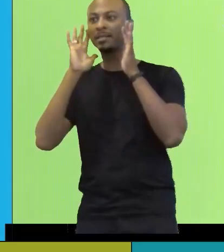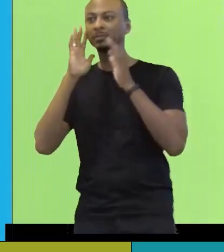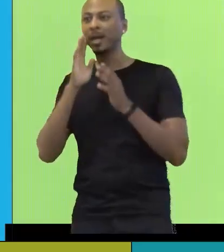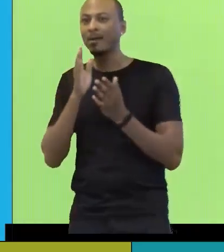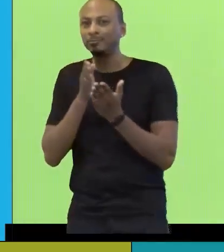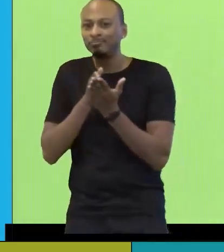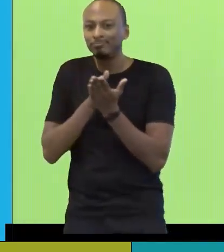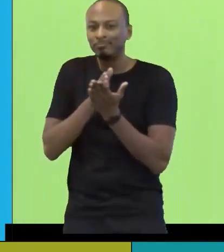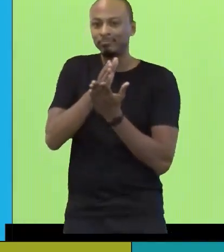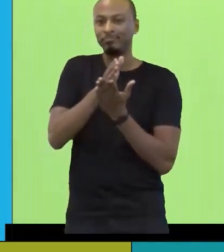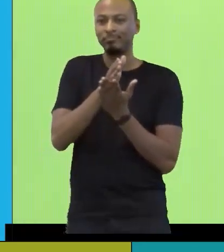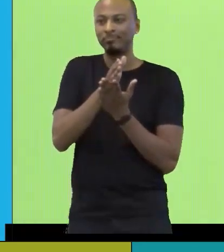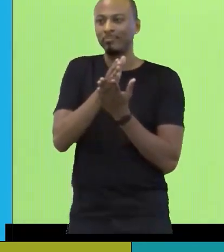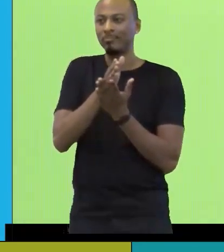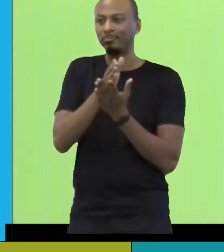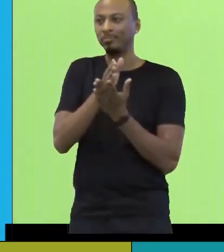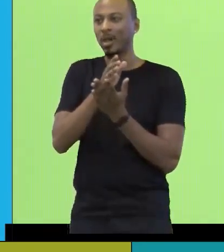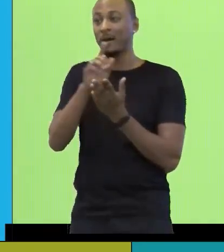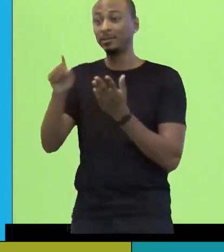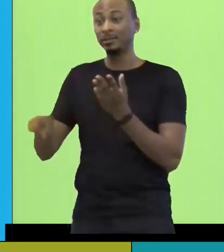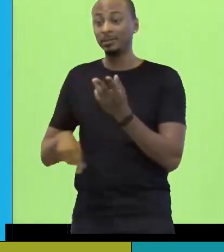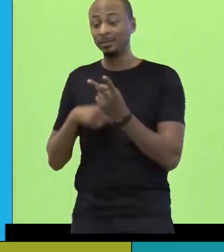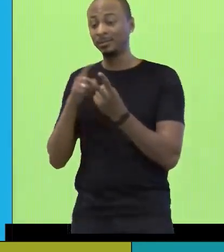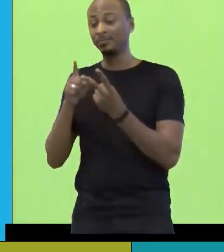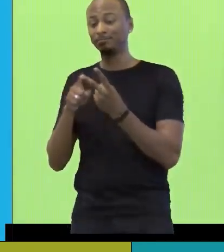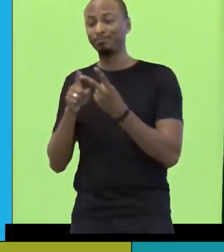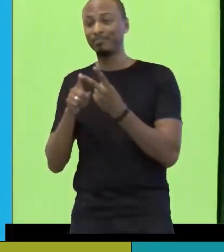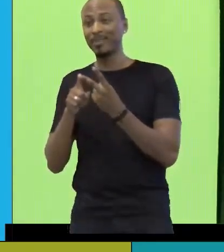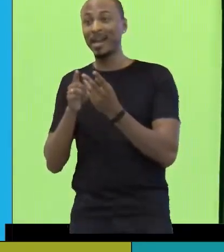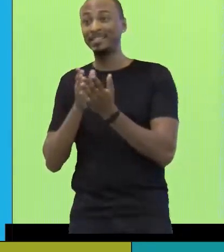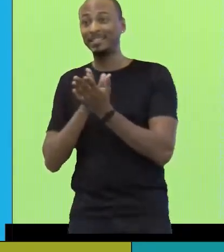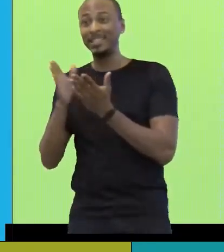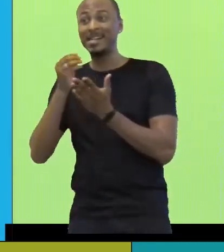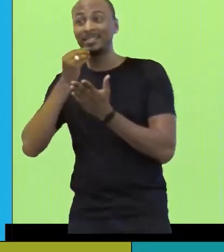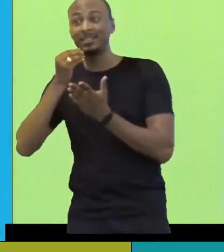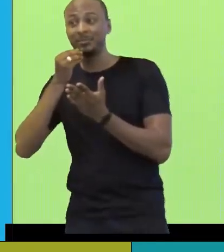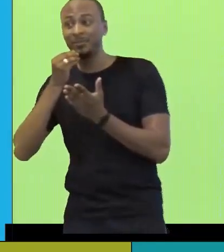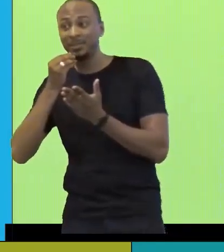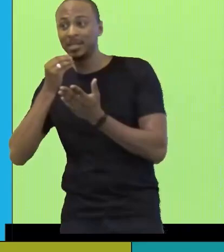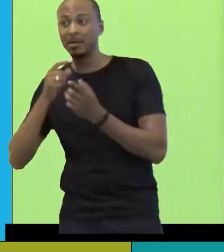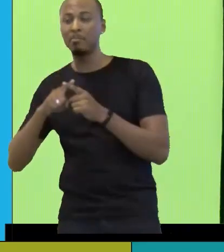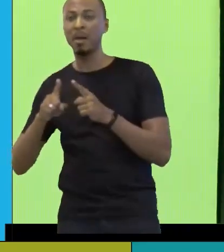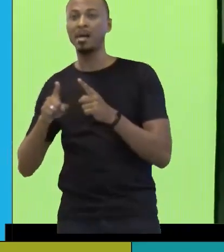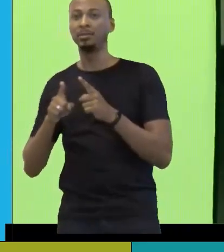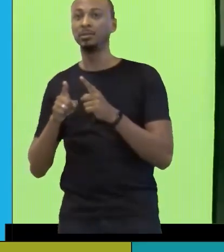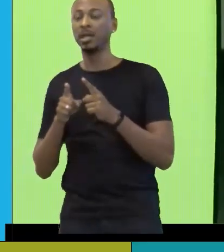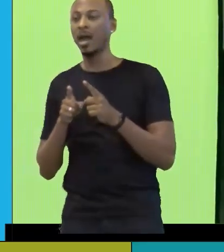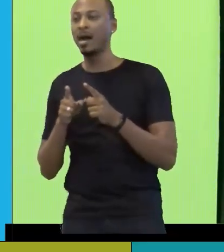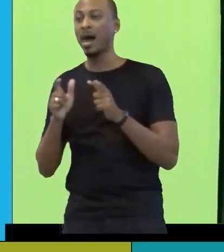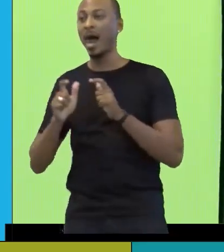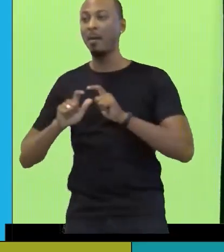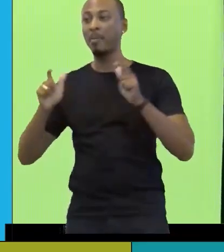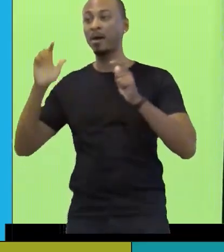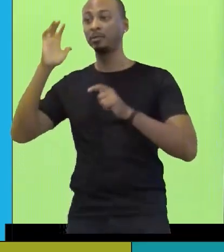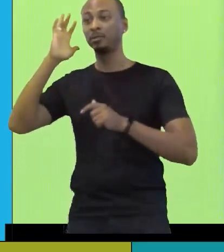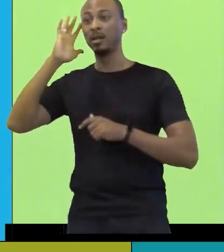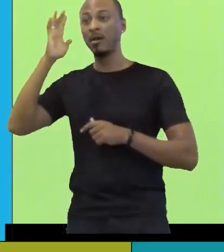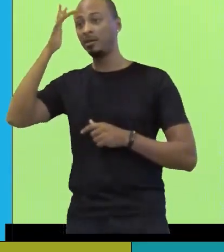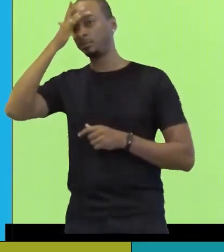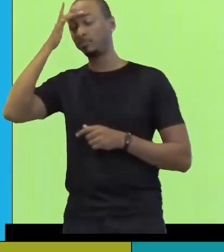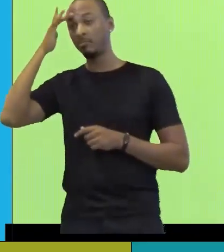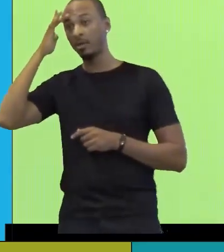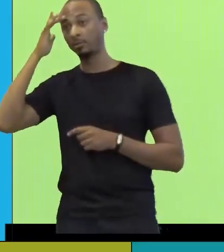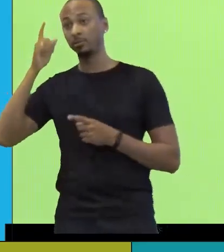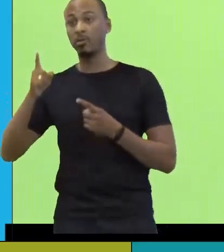ouviram falar da obra O Príncipe, muitas pessoas acham que Maquiavel ele é absolutista. Levanta o braço aí quem já ouviu falar